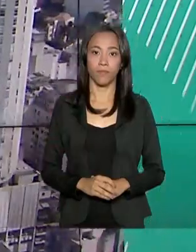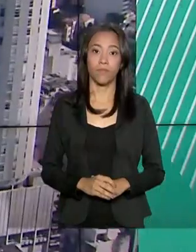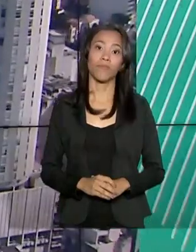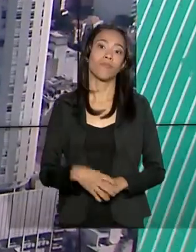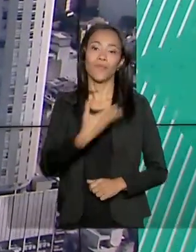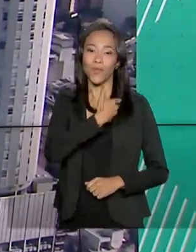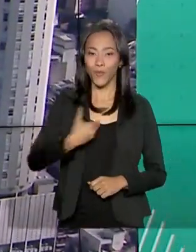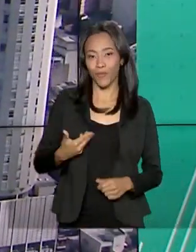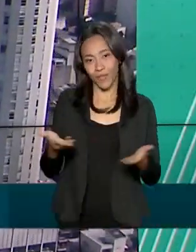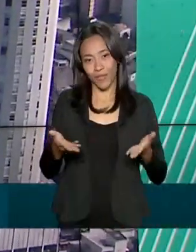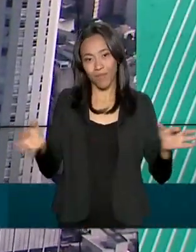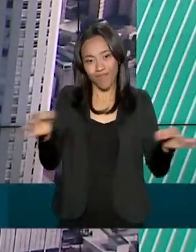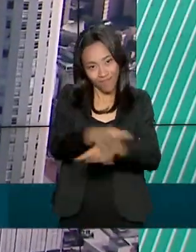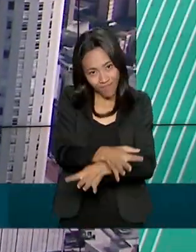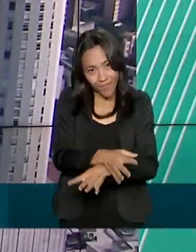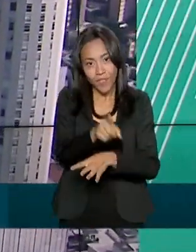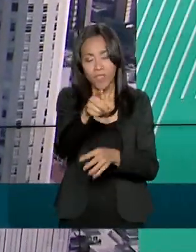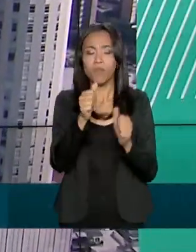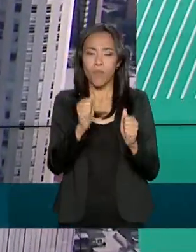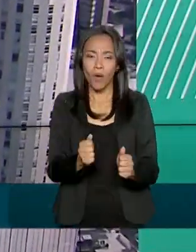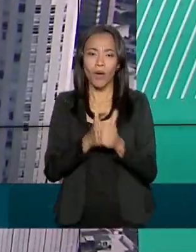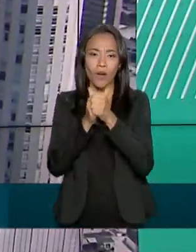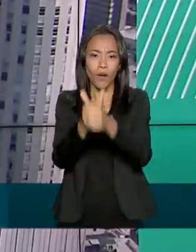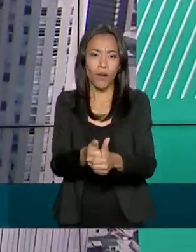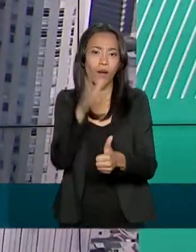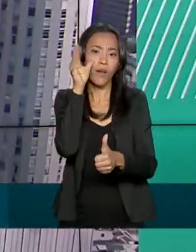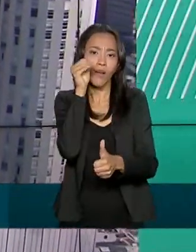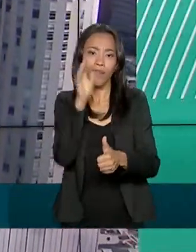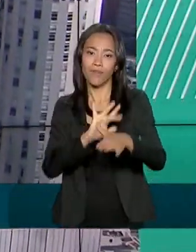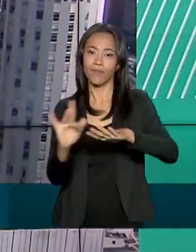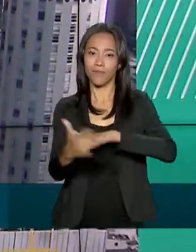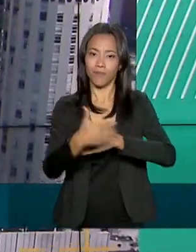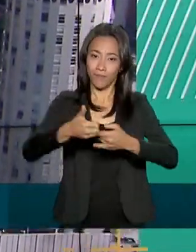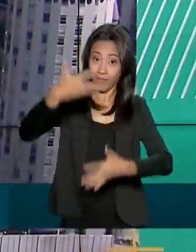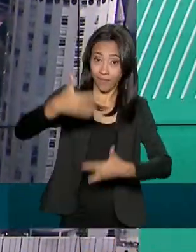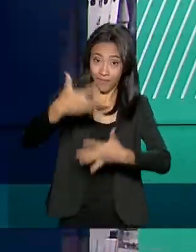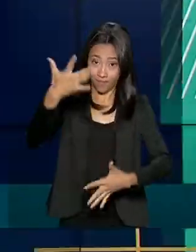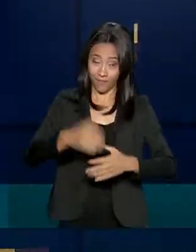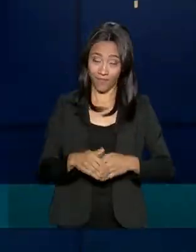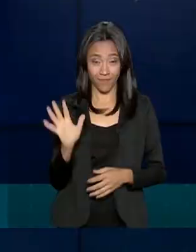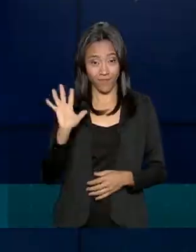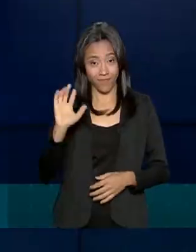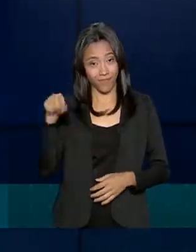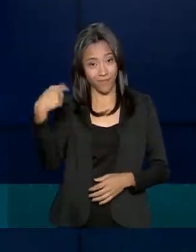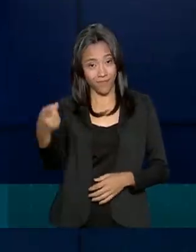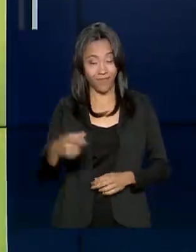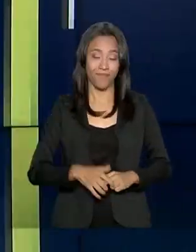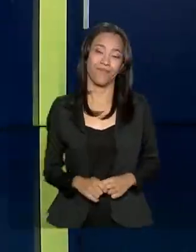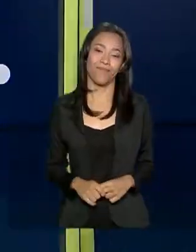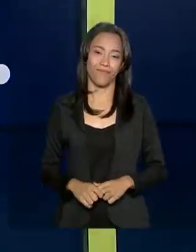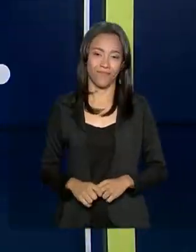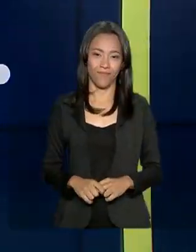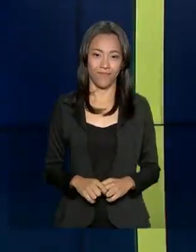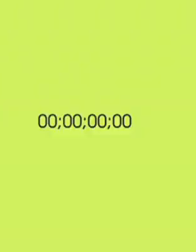O Governo Agora termina aqui. Você pode nos acompanhar também pelas redes sociais. Até a próxima edição.